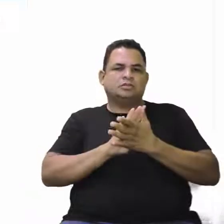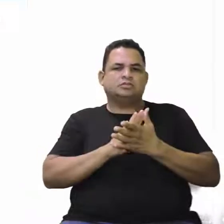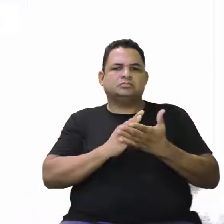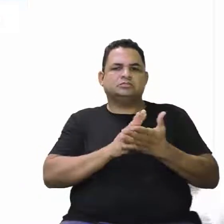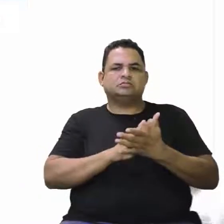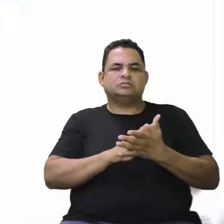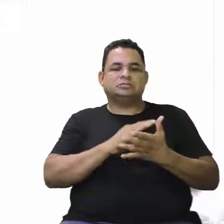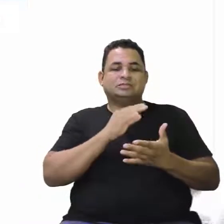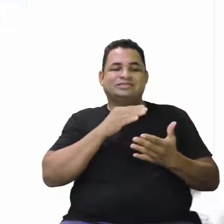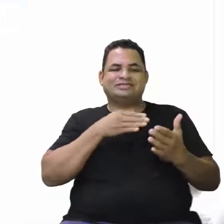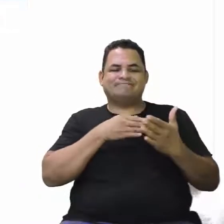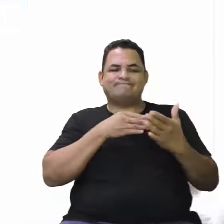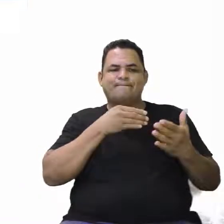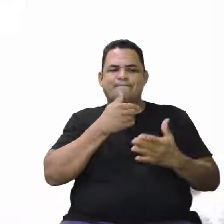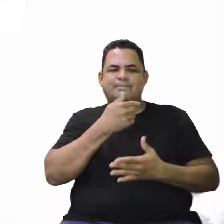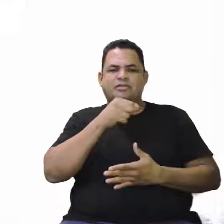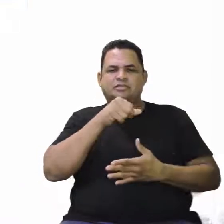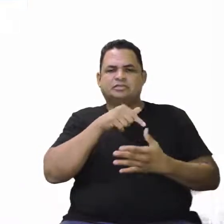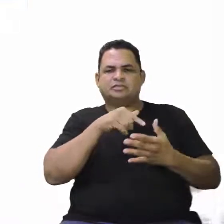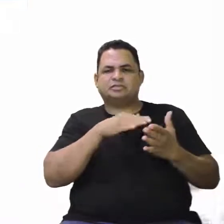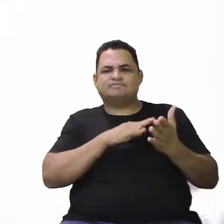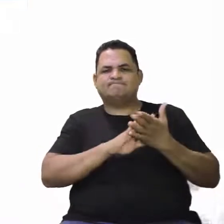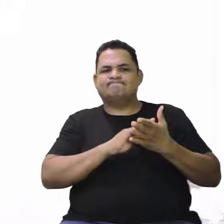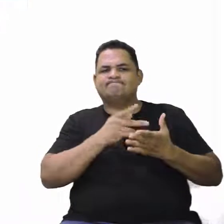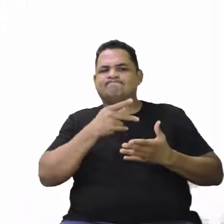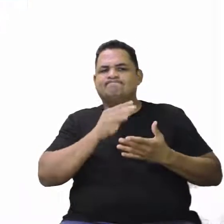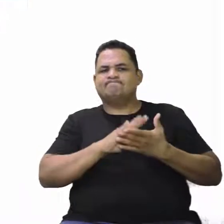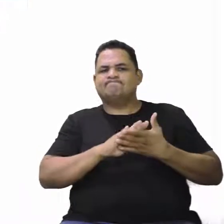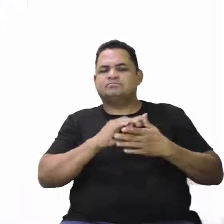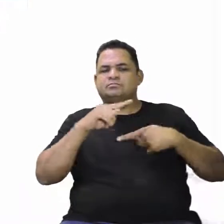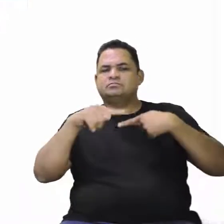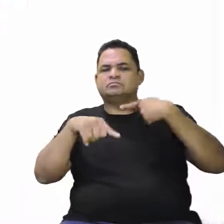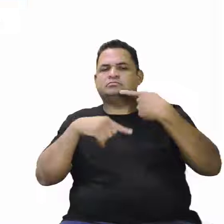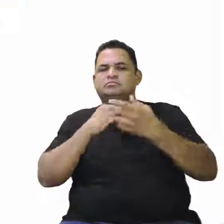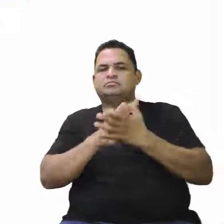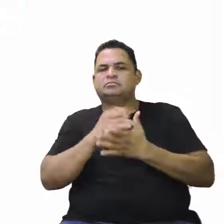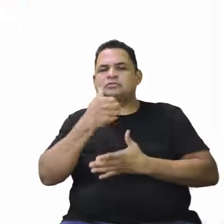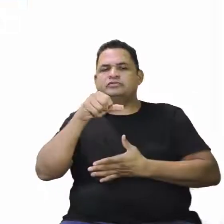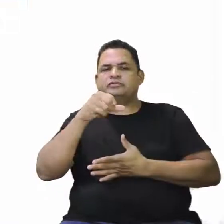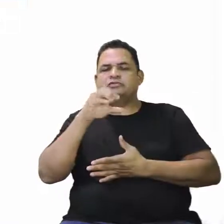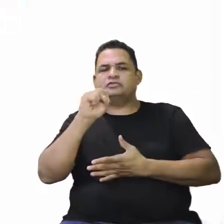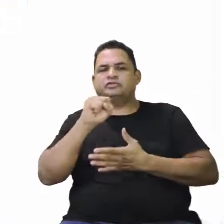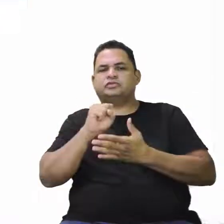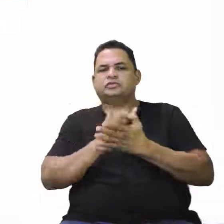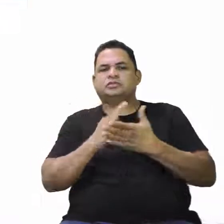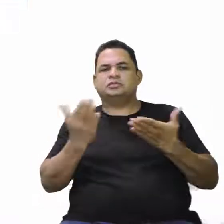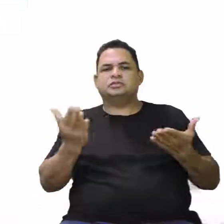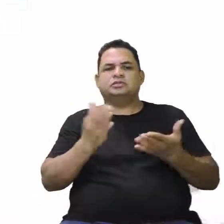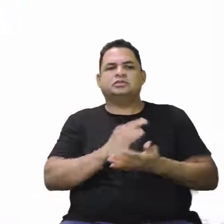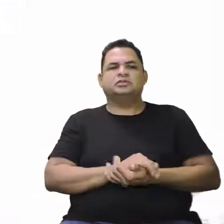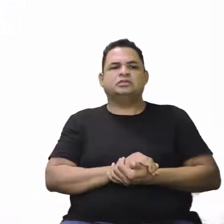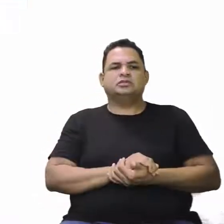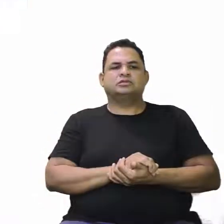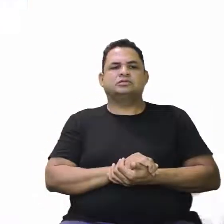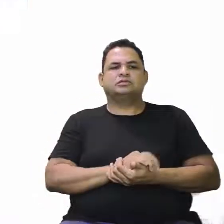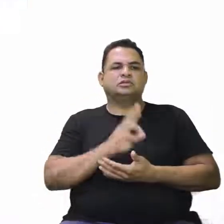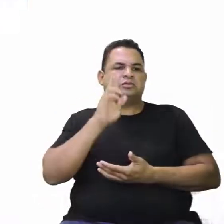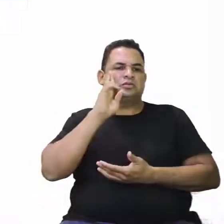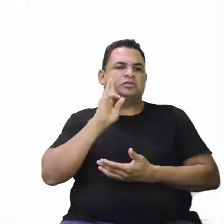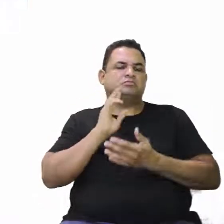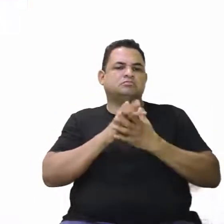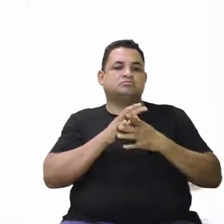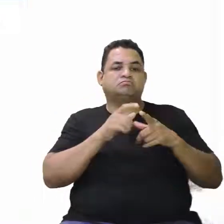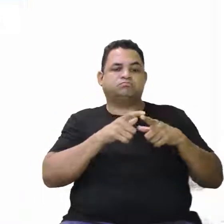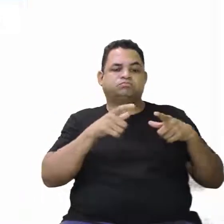de 1970 para 1980. Então, em 1980,